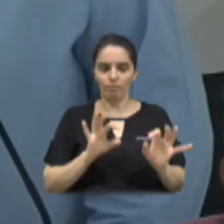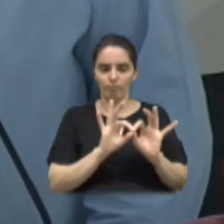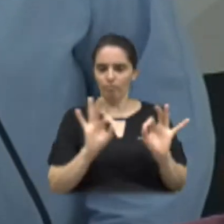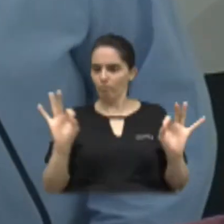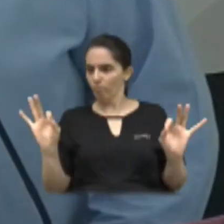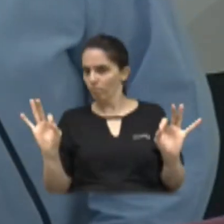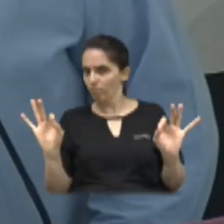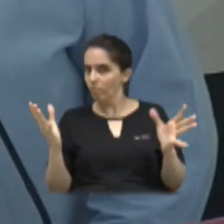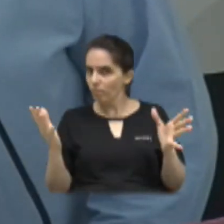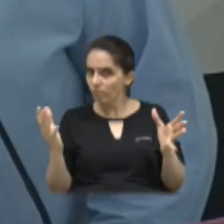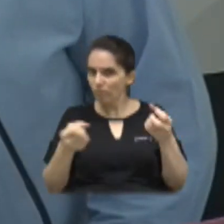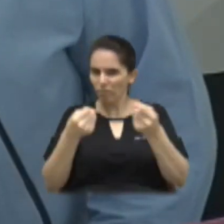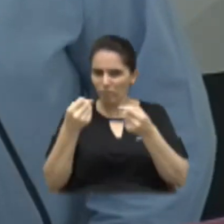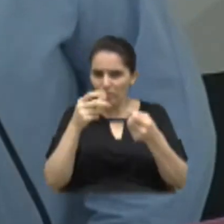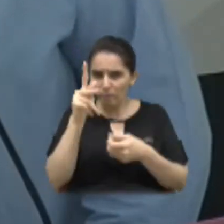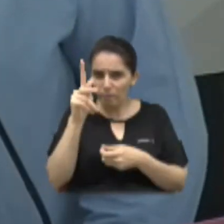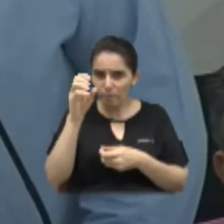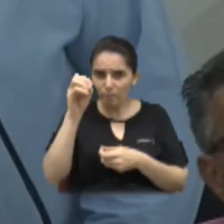uma Kombi.